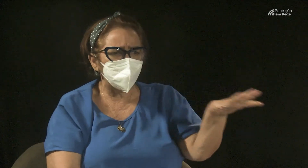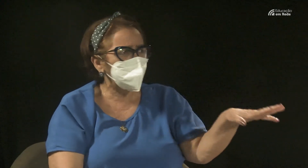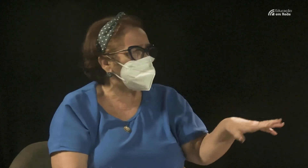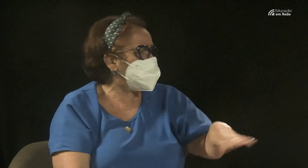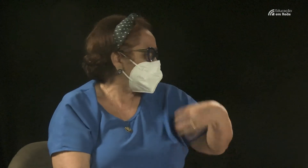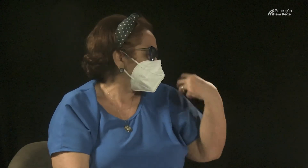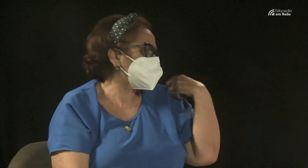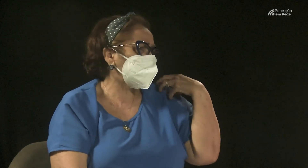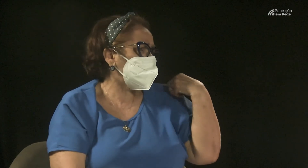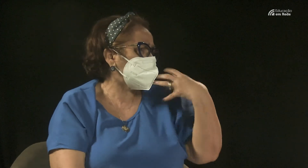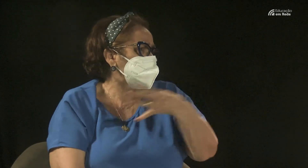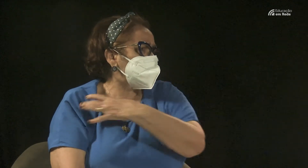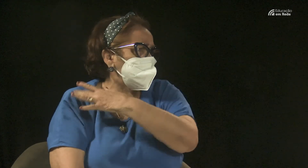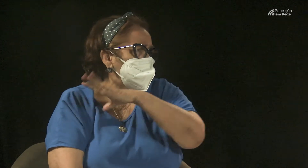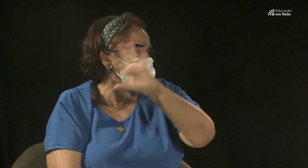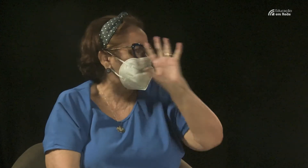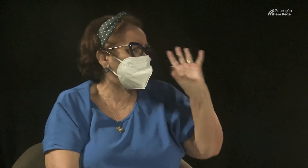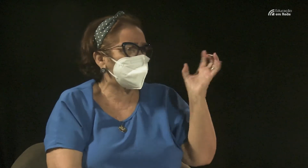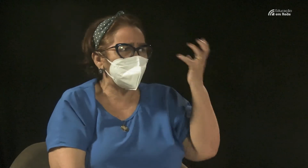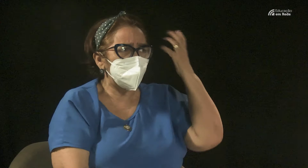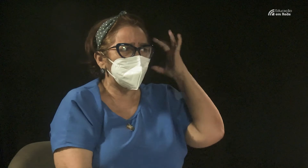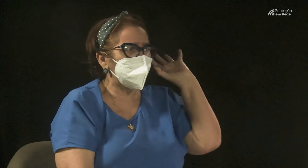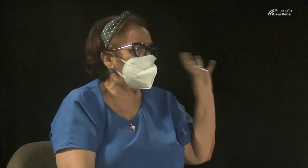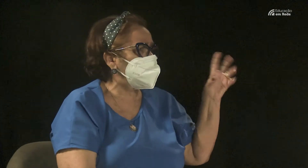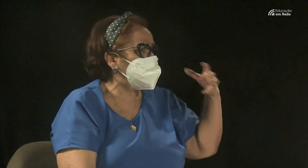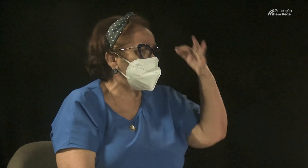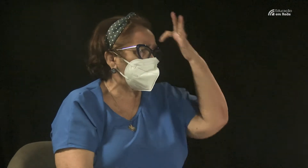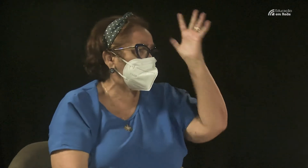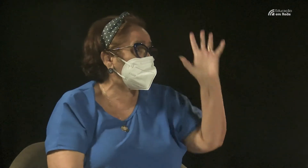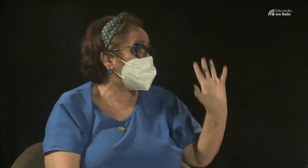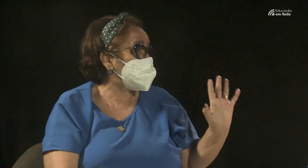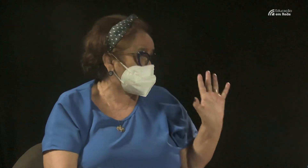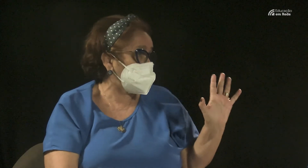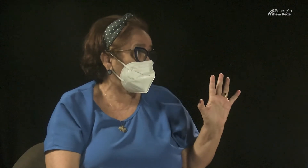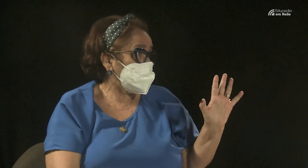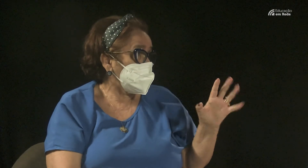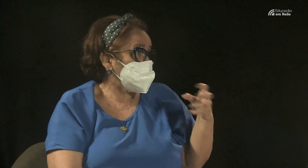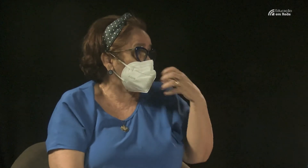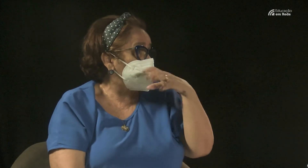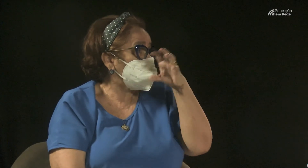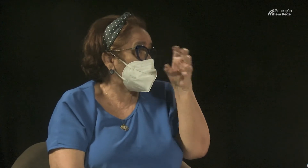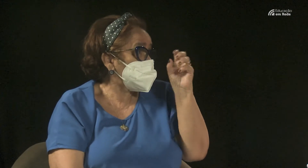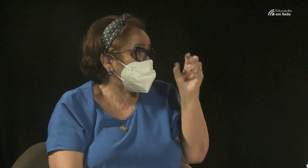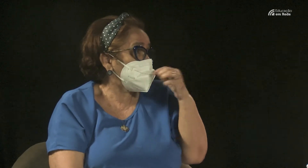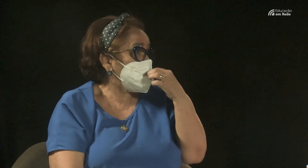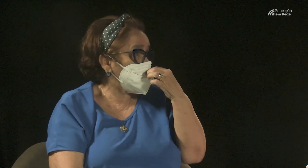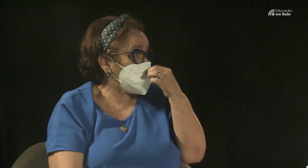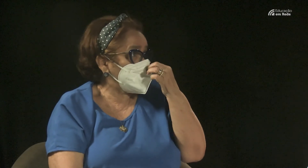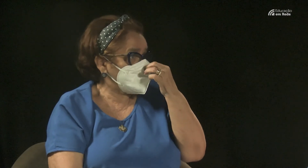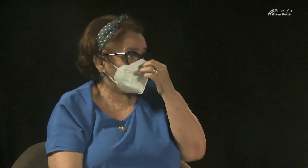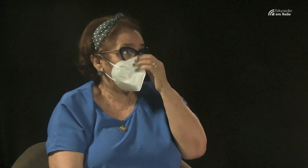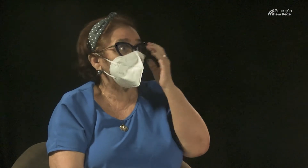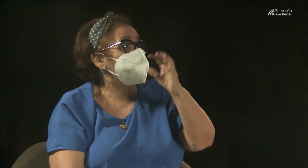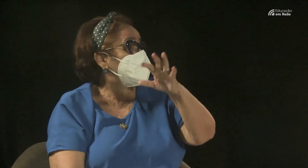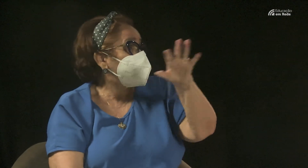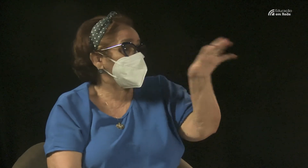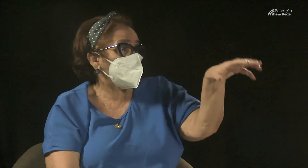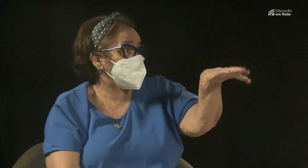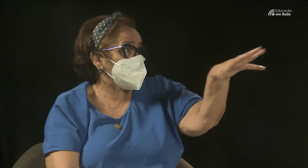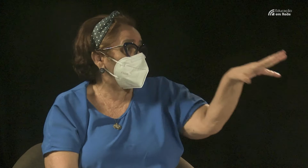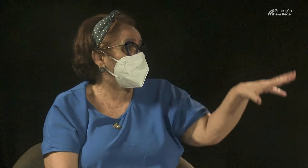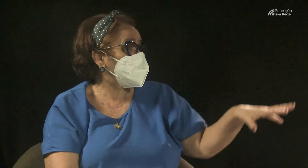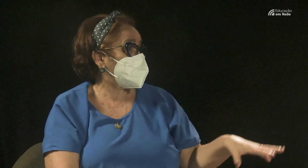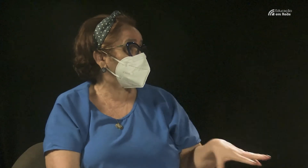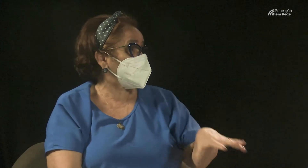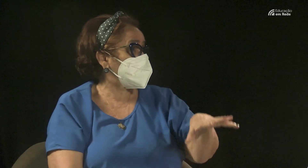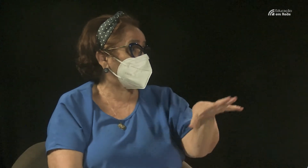comportamentos que mudam, descobre as manchas que tem, o que foi isso, uma pancada, entende? Então, aos vários sinais da violência, você,